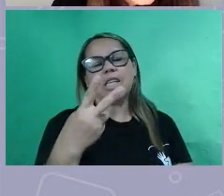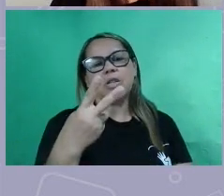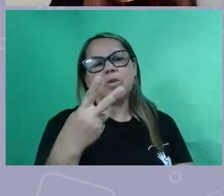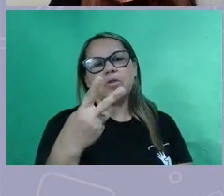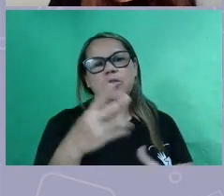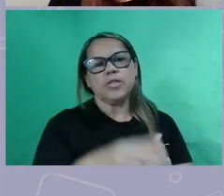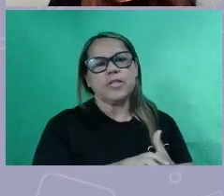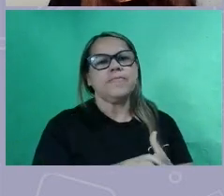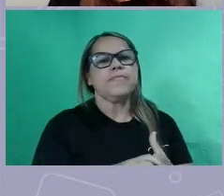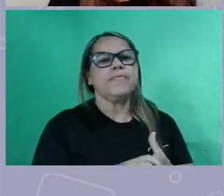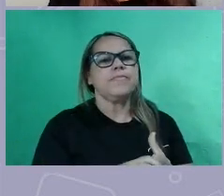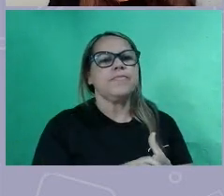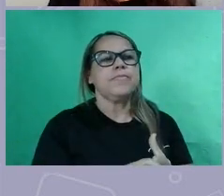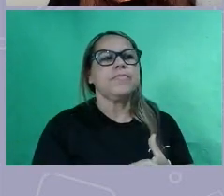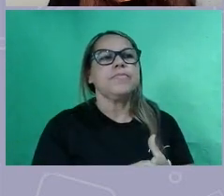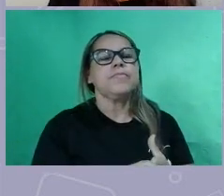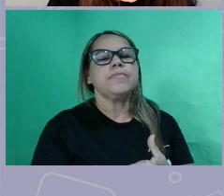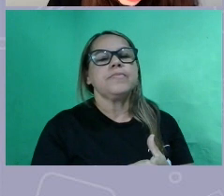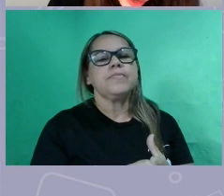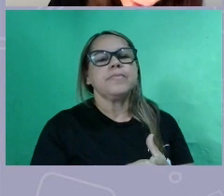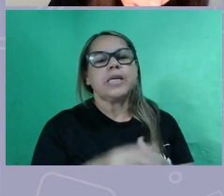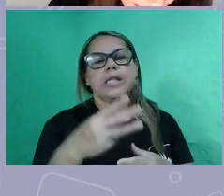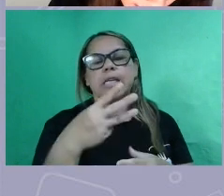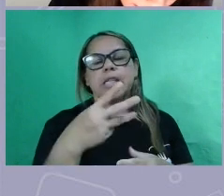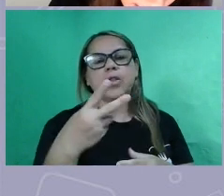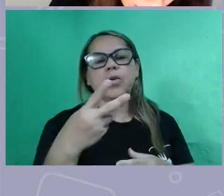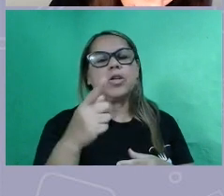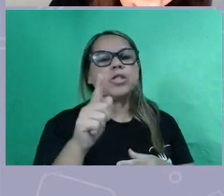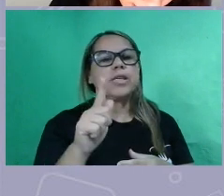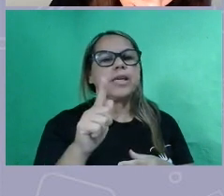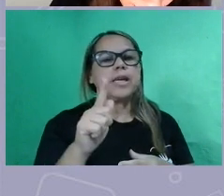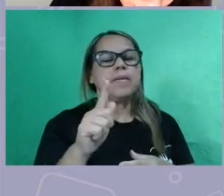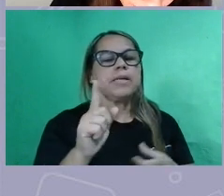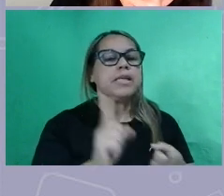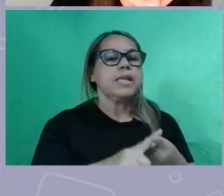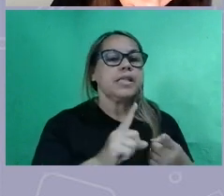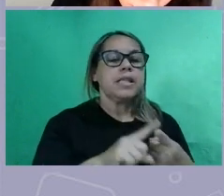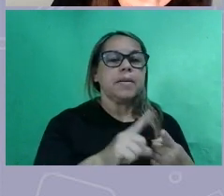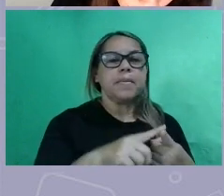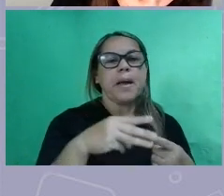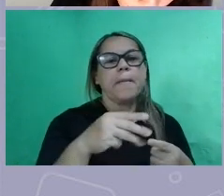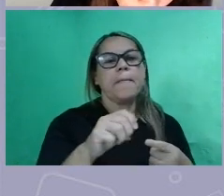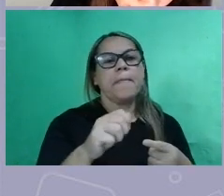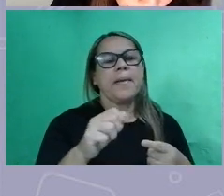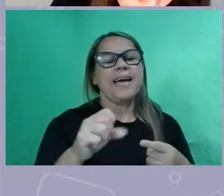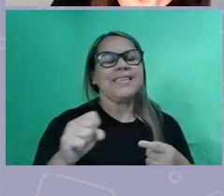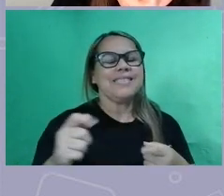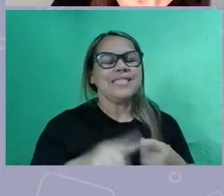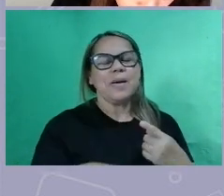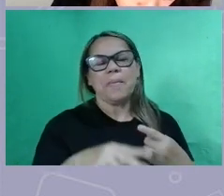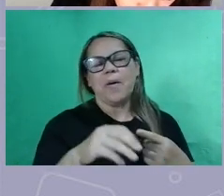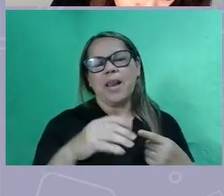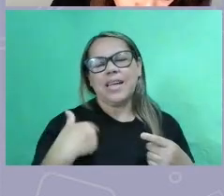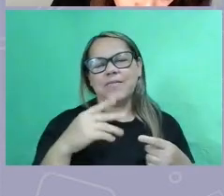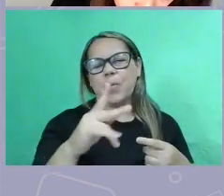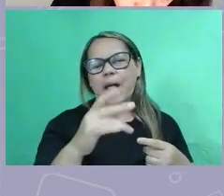32 gramas corresponde enquanto que a massa molar do hélio